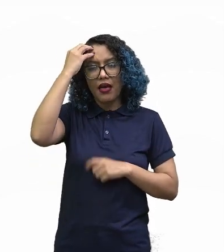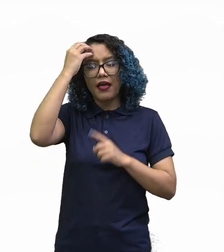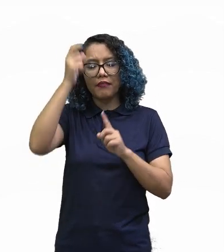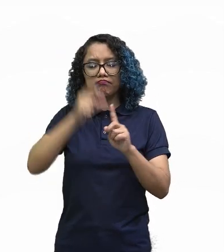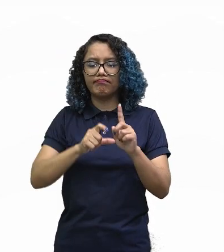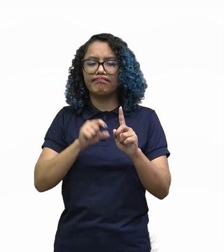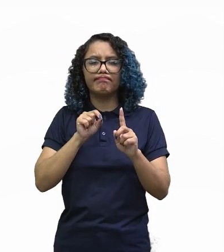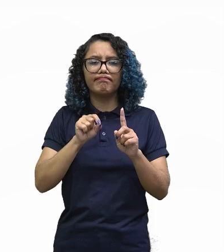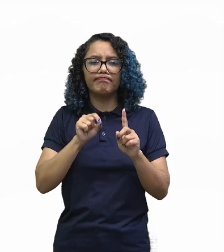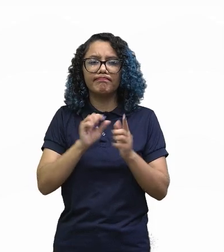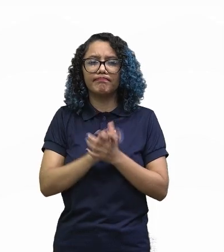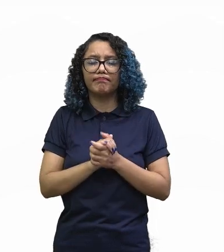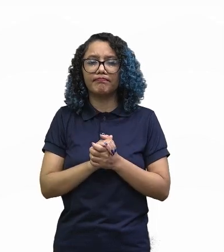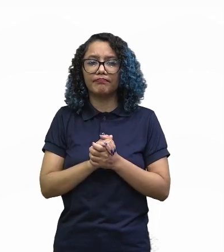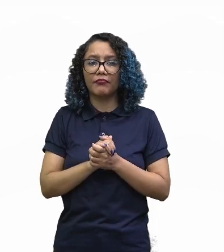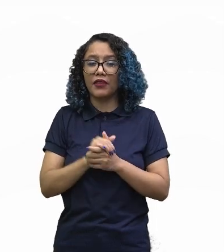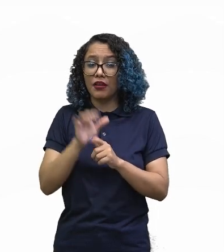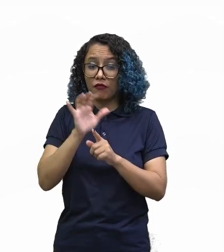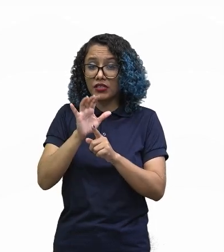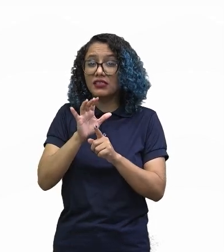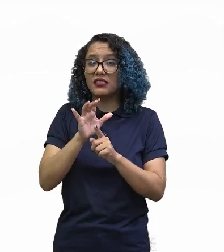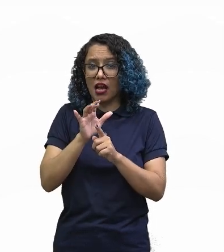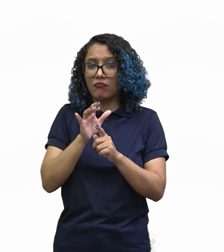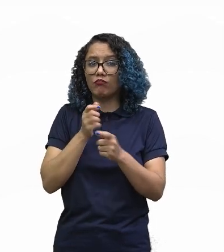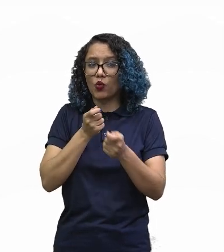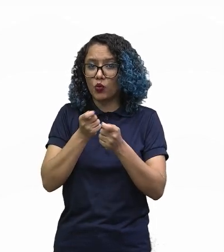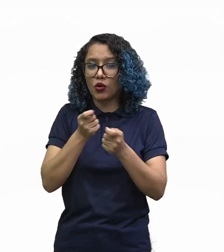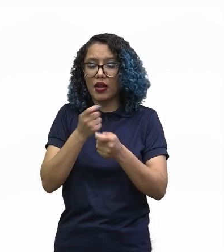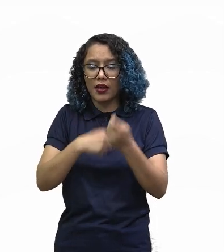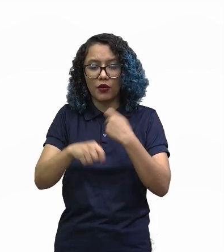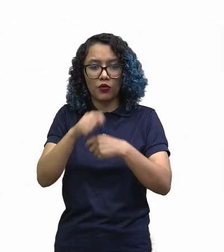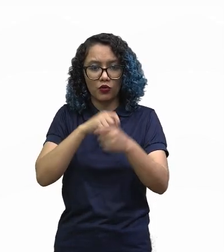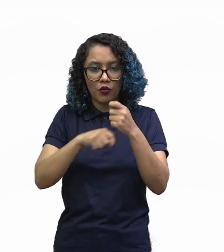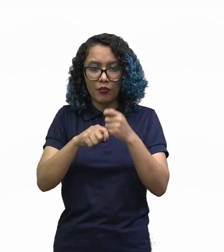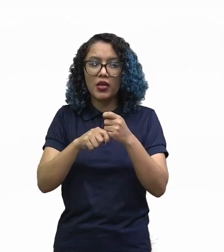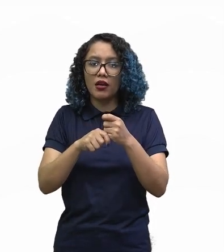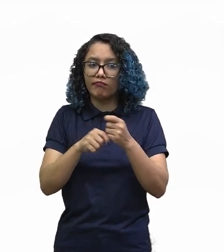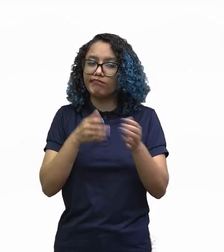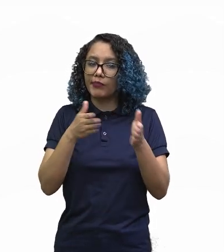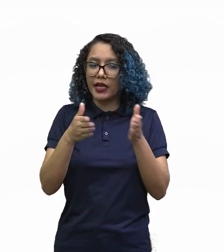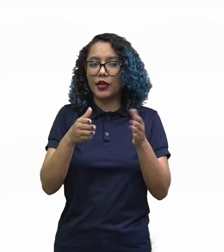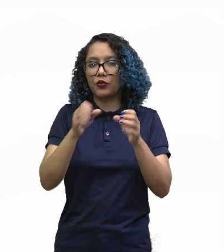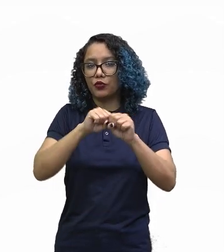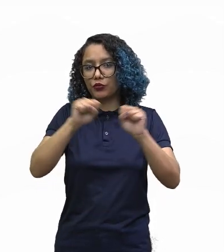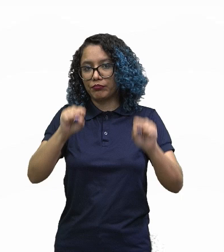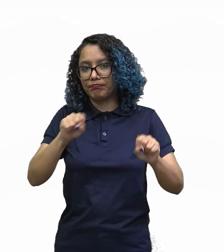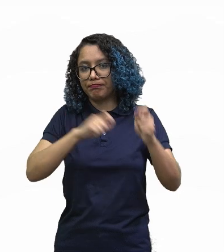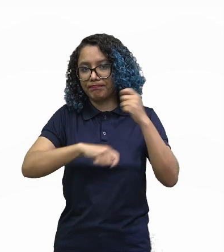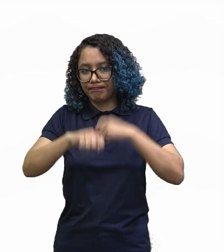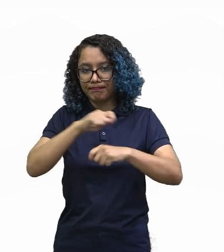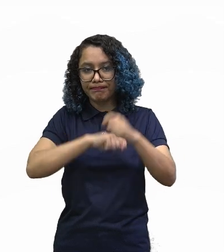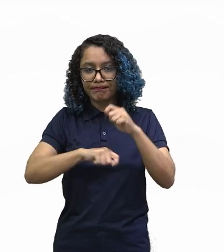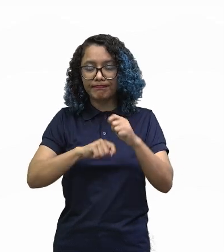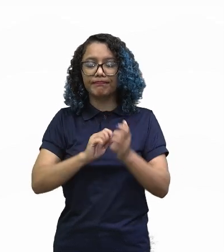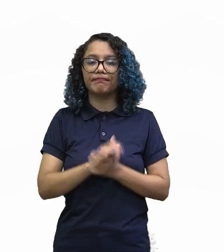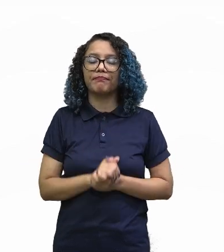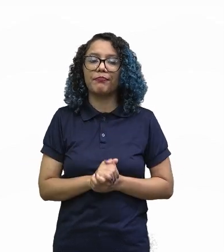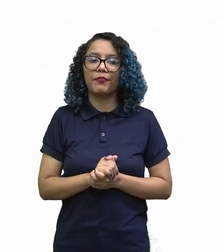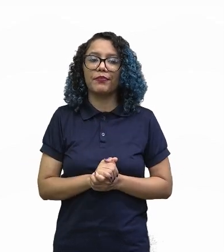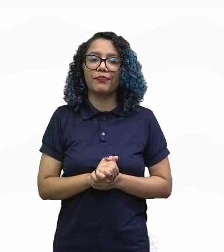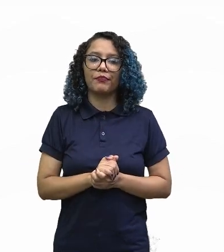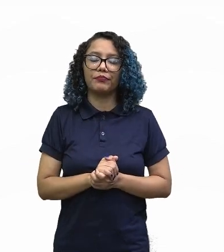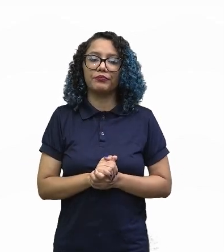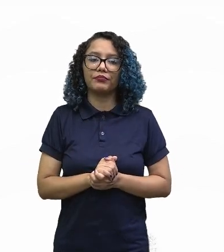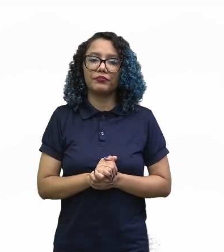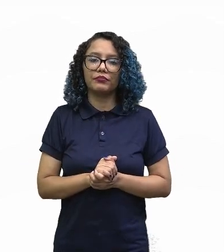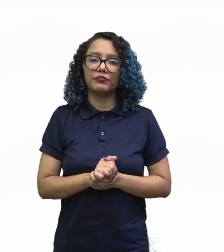intervir diretamente na economia durante o mercantilismo. E nesse processo que a gente vem falando,